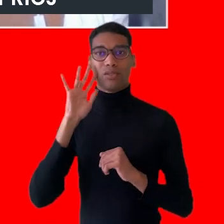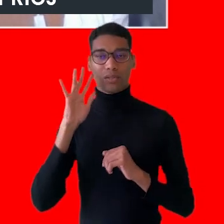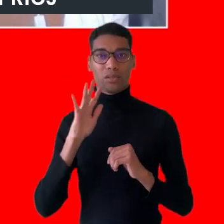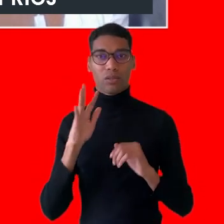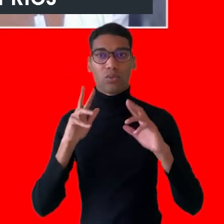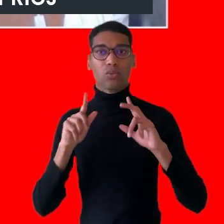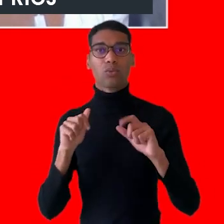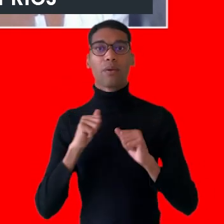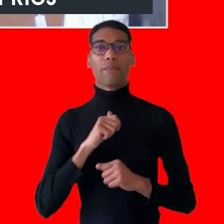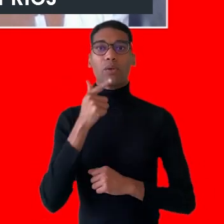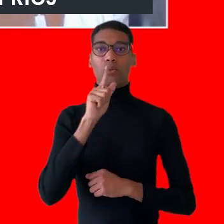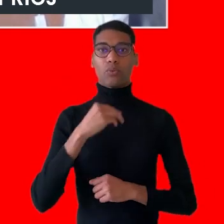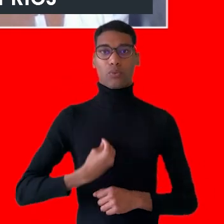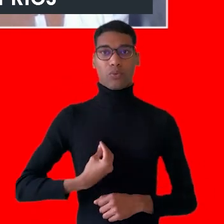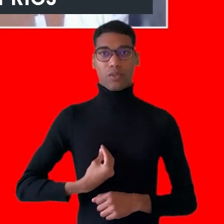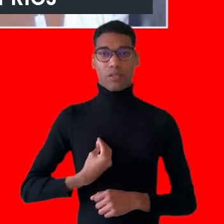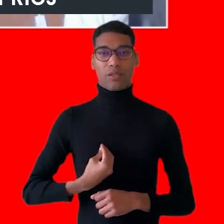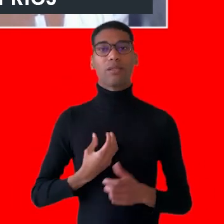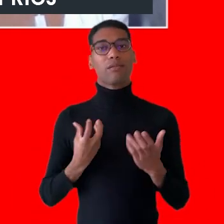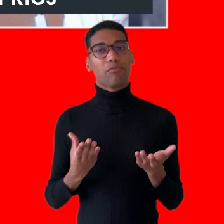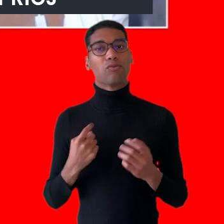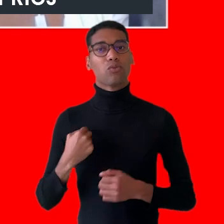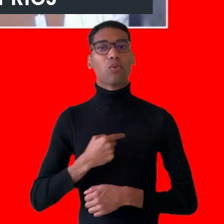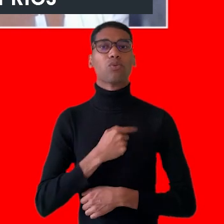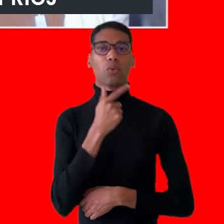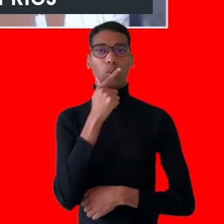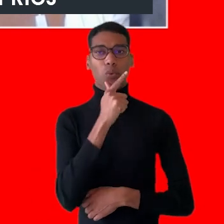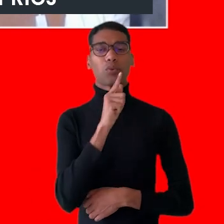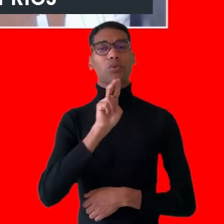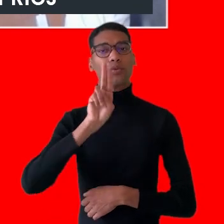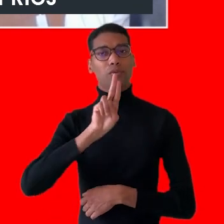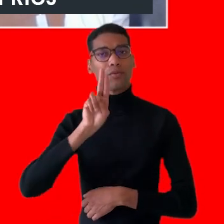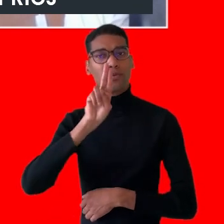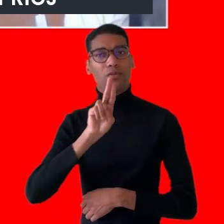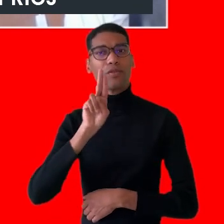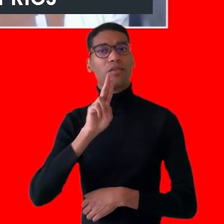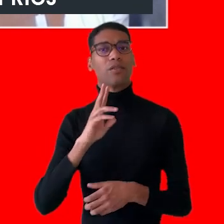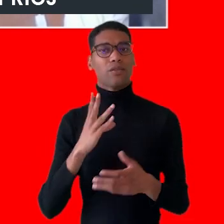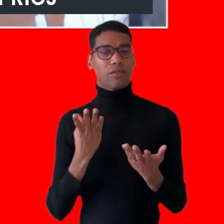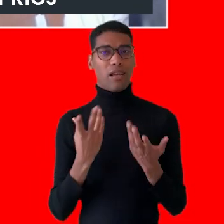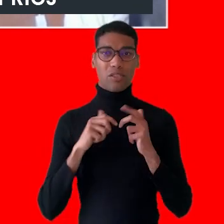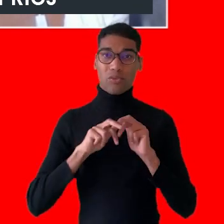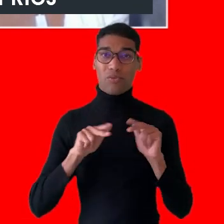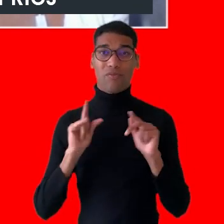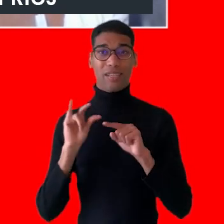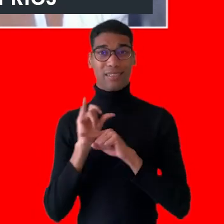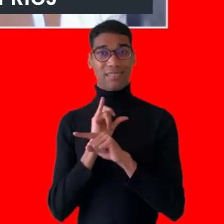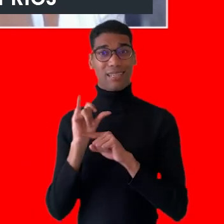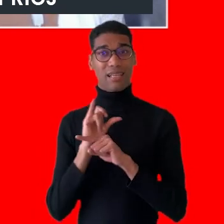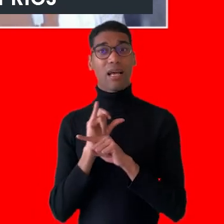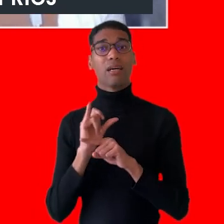Isso tudo para sobreviver. Então nós conseguimos utilizar, né, de subterfúgios, de,